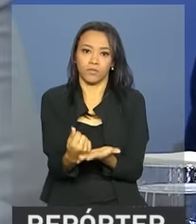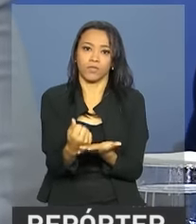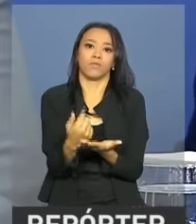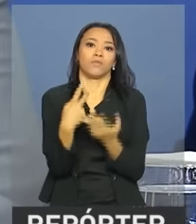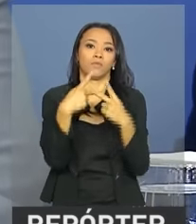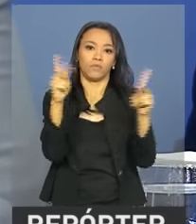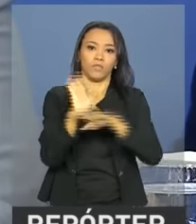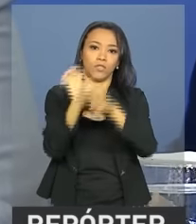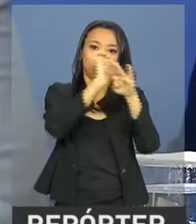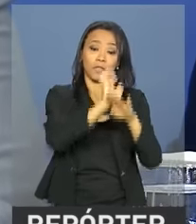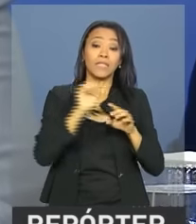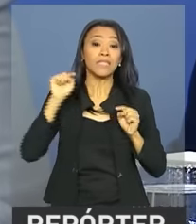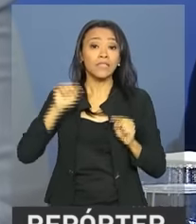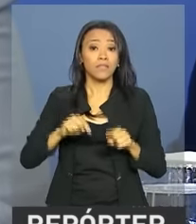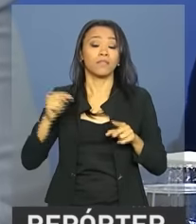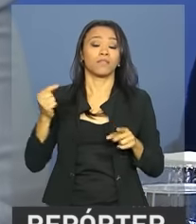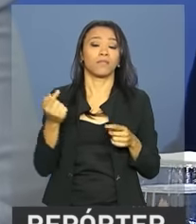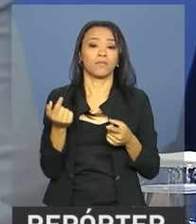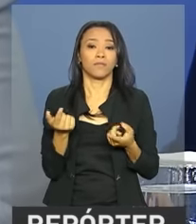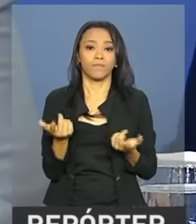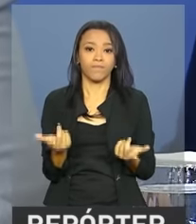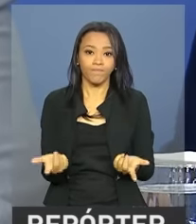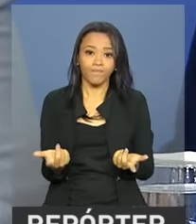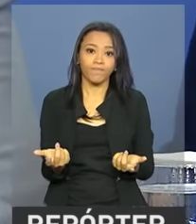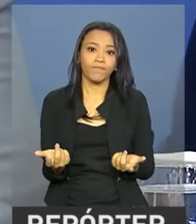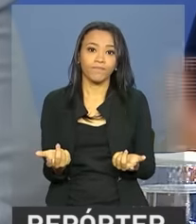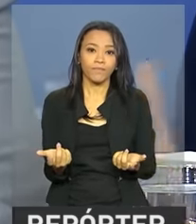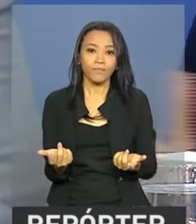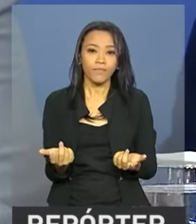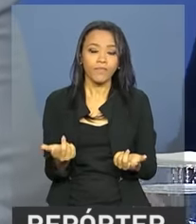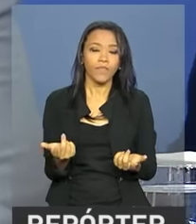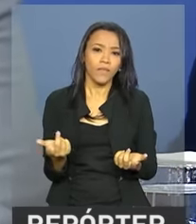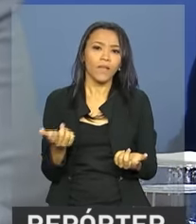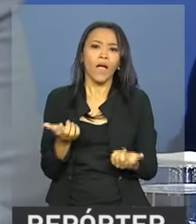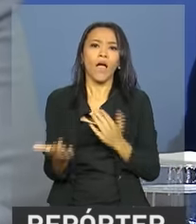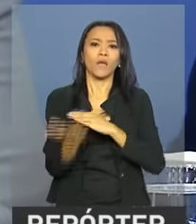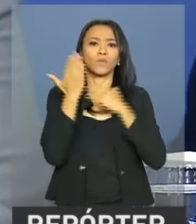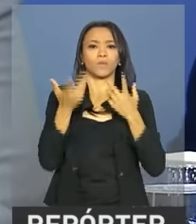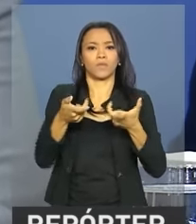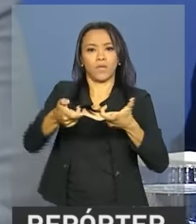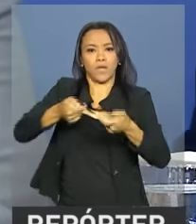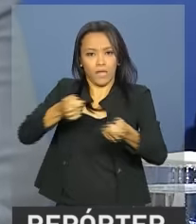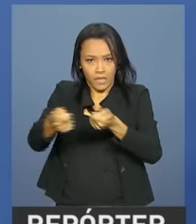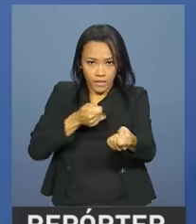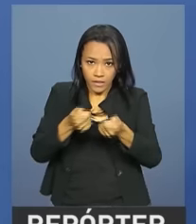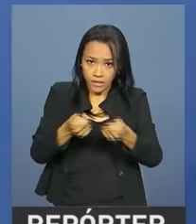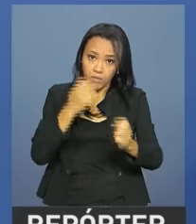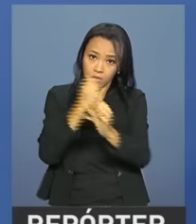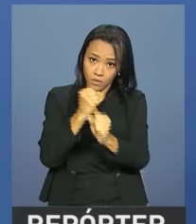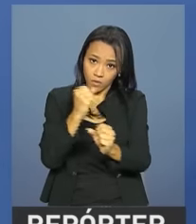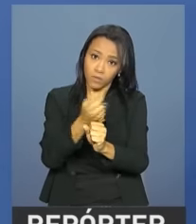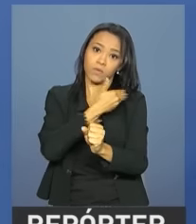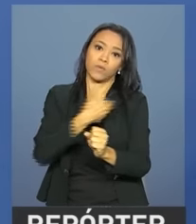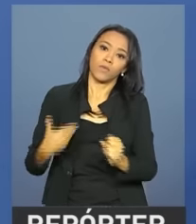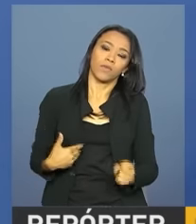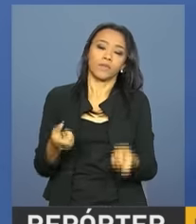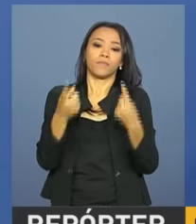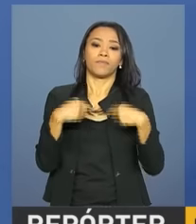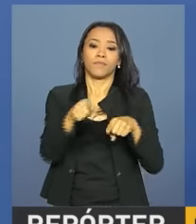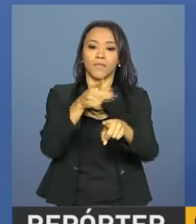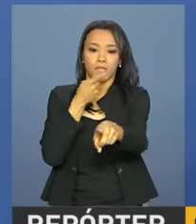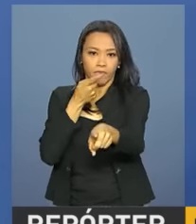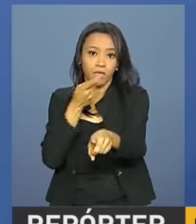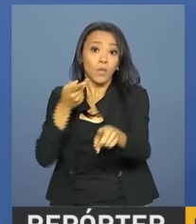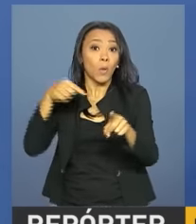viabilizam a a a a o equilíbrio fiscal dos Estados ao longo do tempo com essas medidas a gente